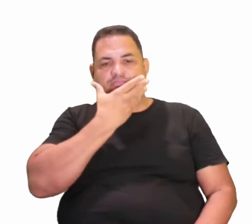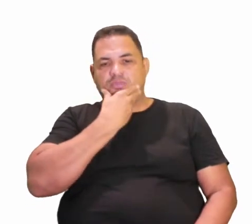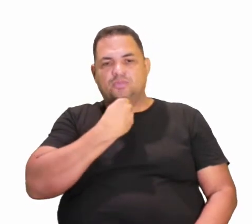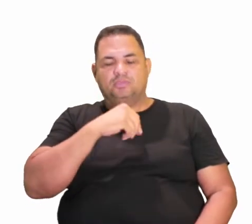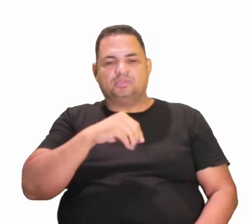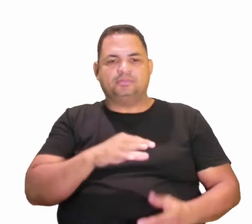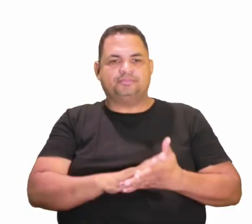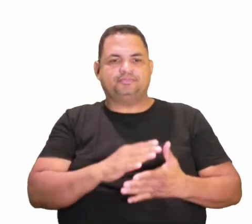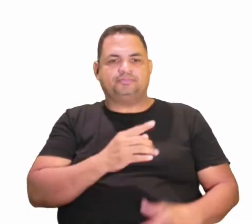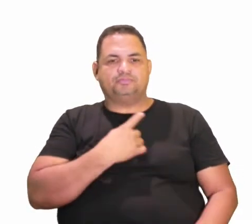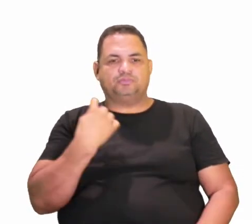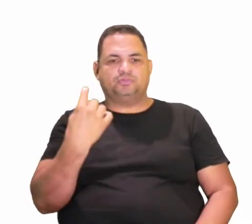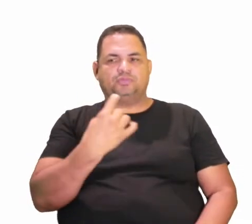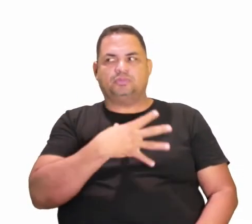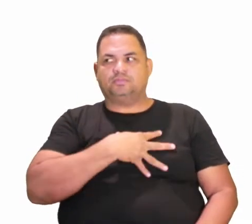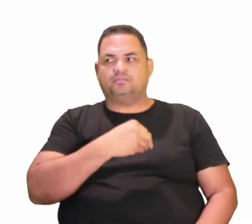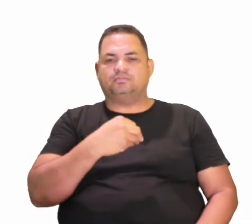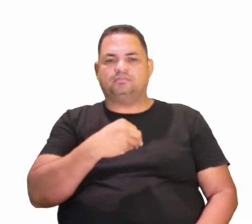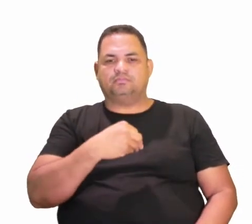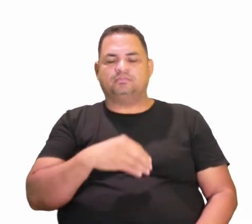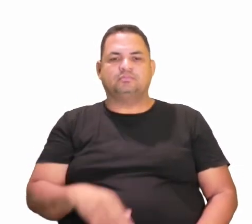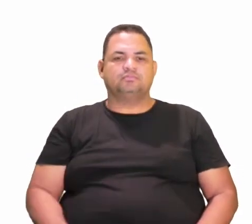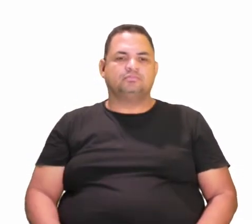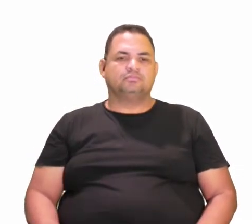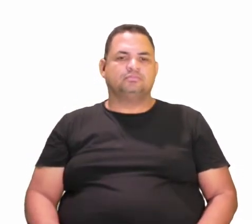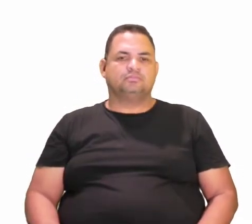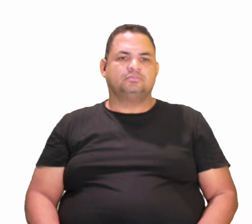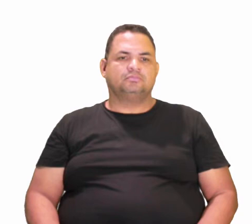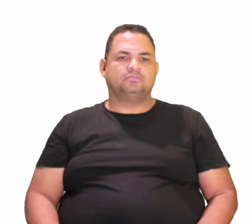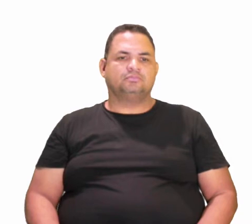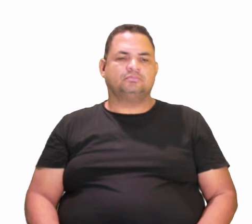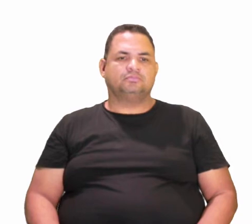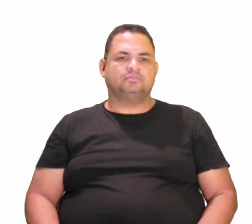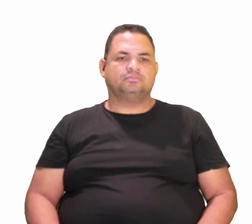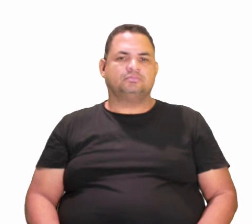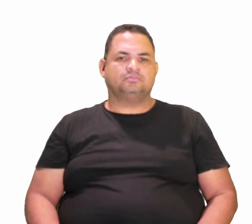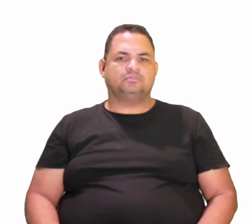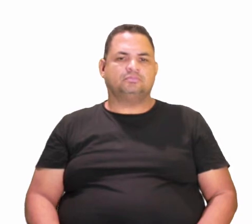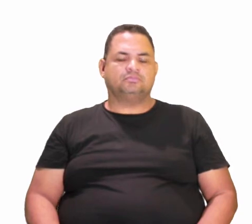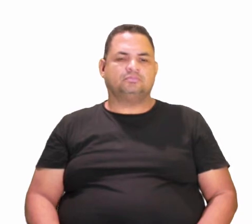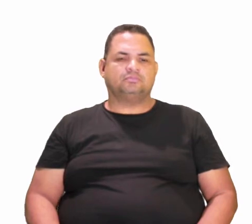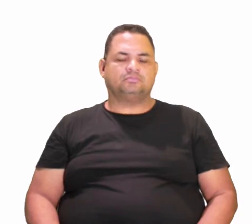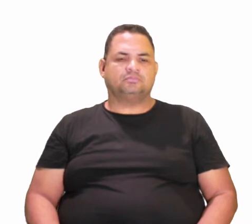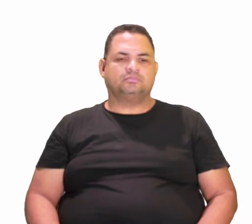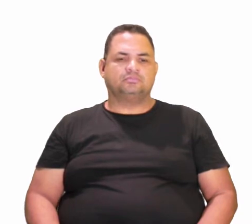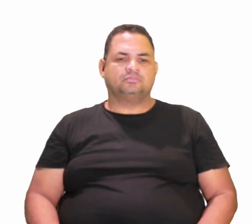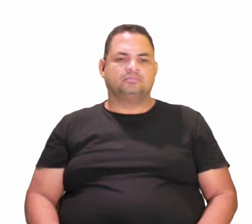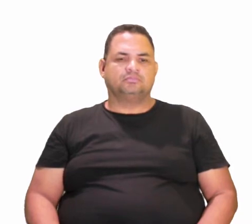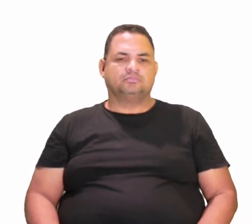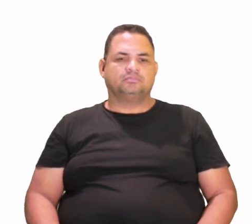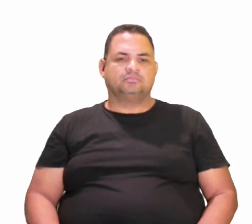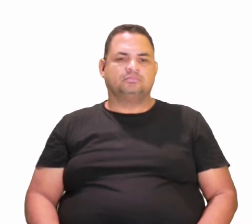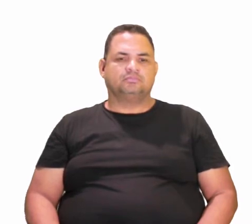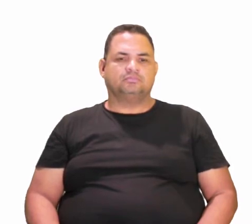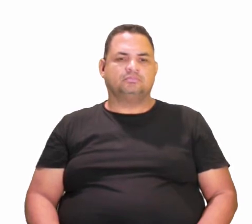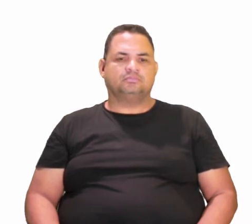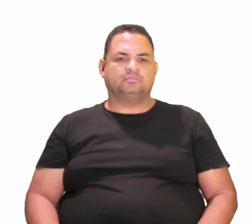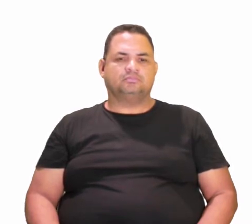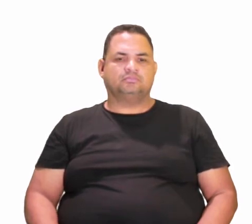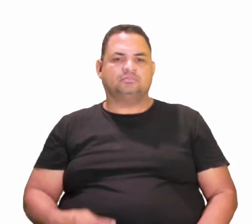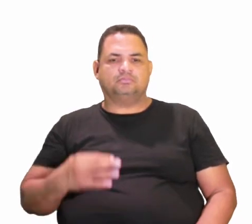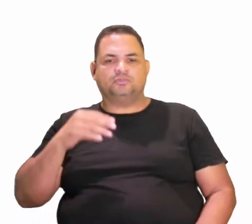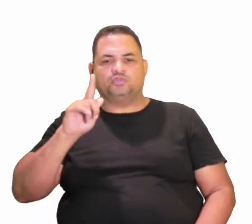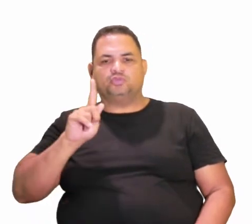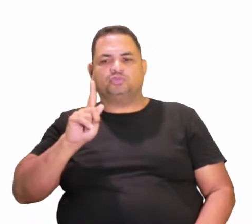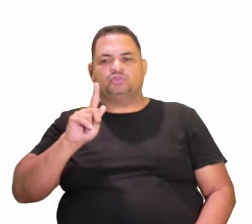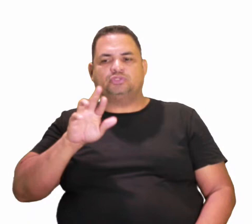Nossa filha, nosso son-in-law, o que é isso? É o genro dela,